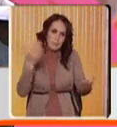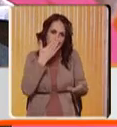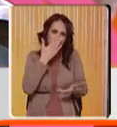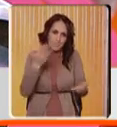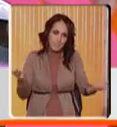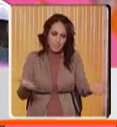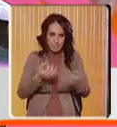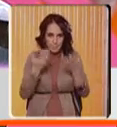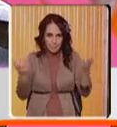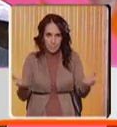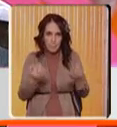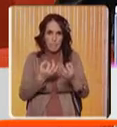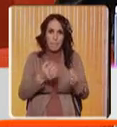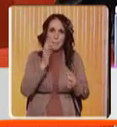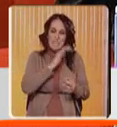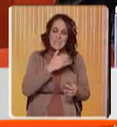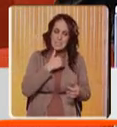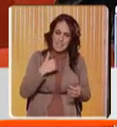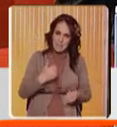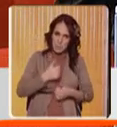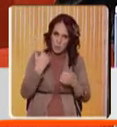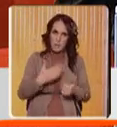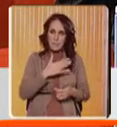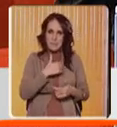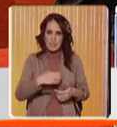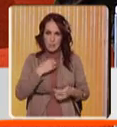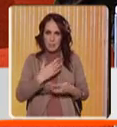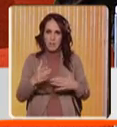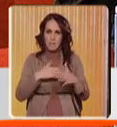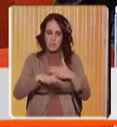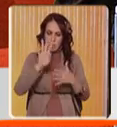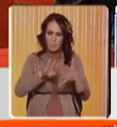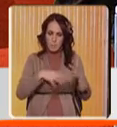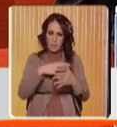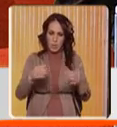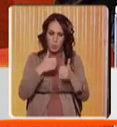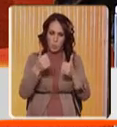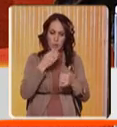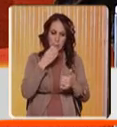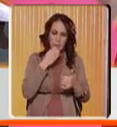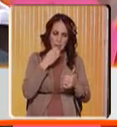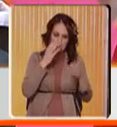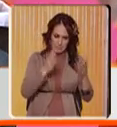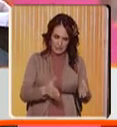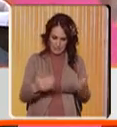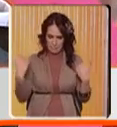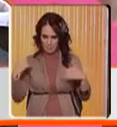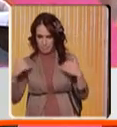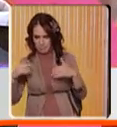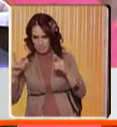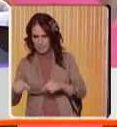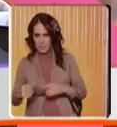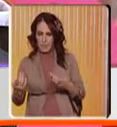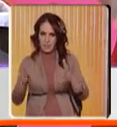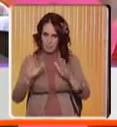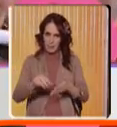mais saudáveis ou para estarmos melhor ou para nos sentirmos melhor, fazemos um bom plano alimentar, por um lado. E exercício físico. Por outro lado, fazemos exercício